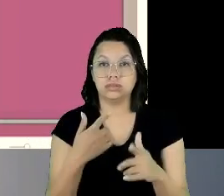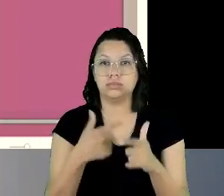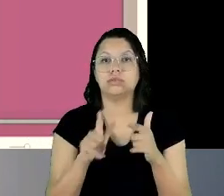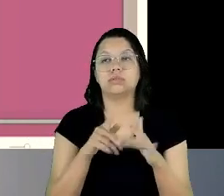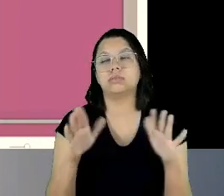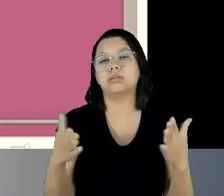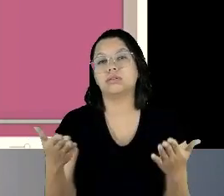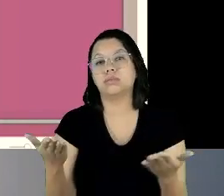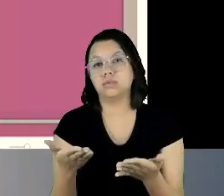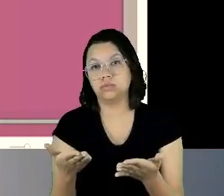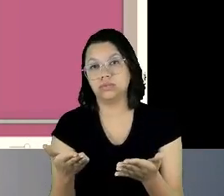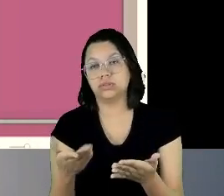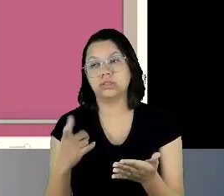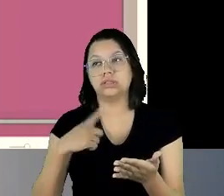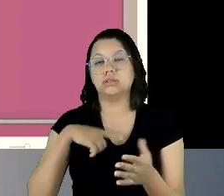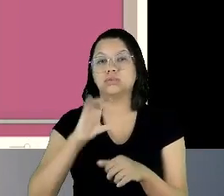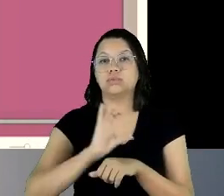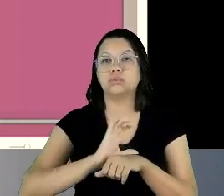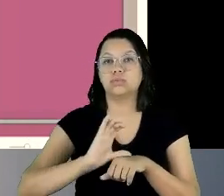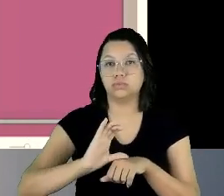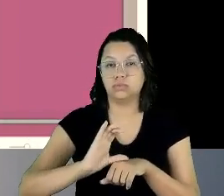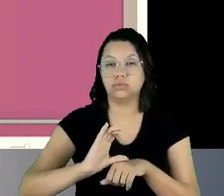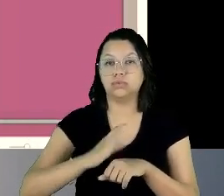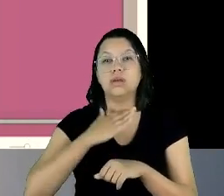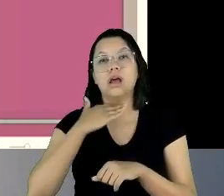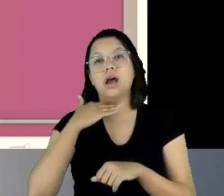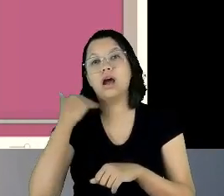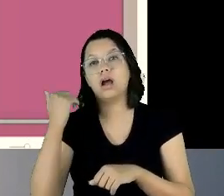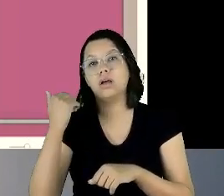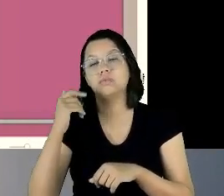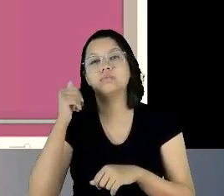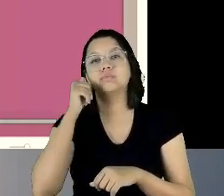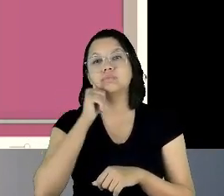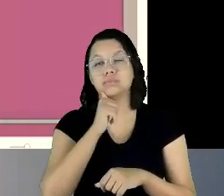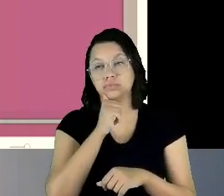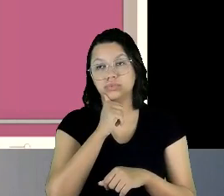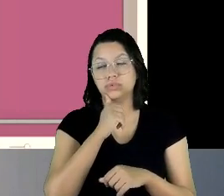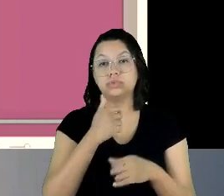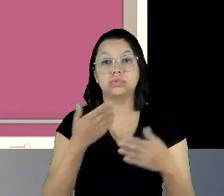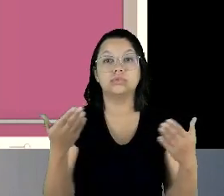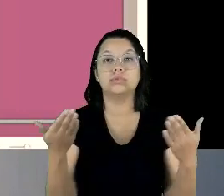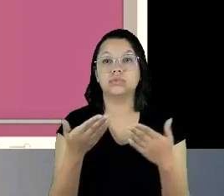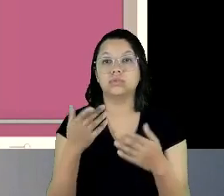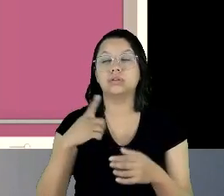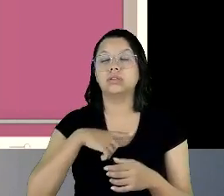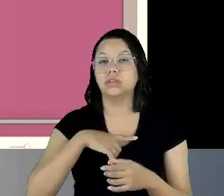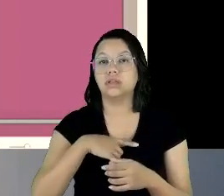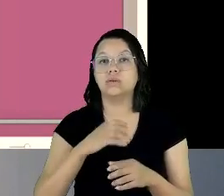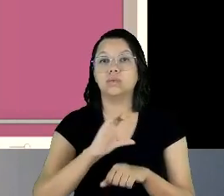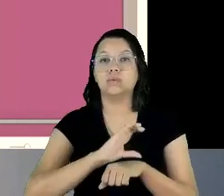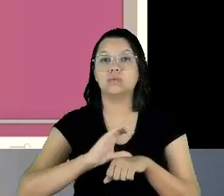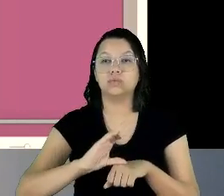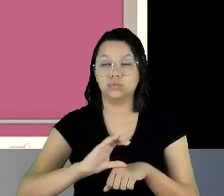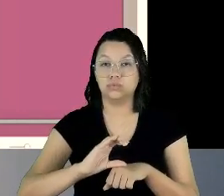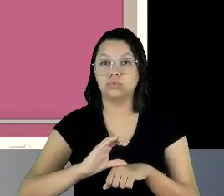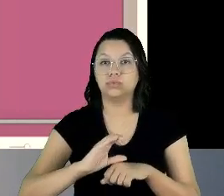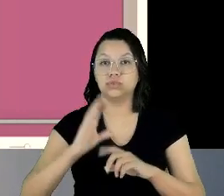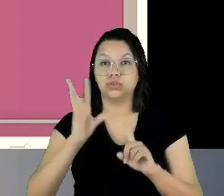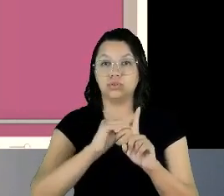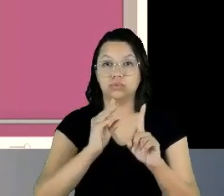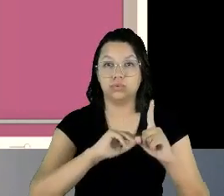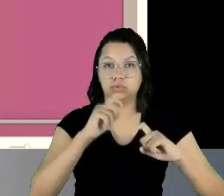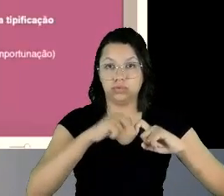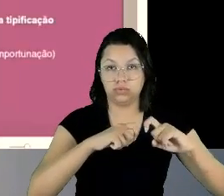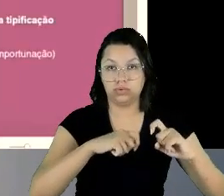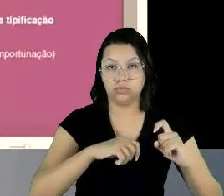na academia, a gente tem um curso de feminicídio, que já existia, e agora a gente tem um curso de importunação sexual.